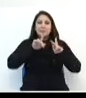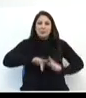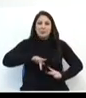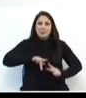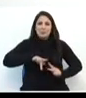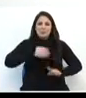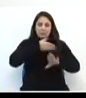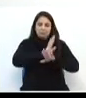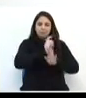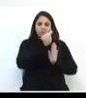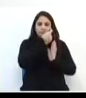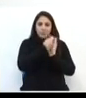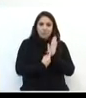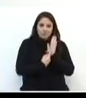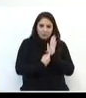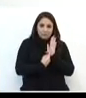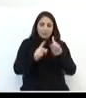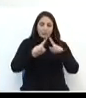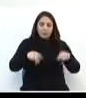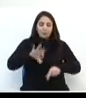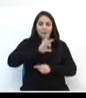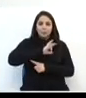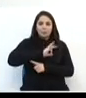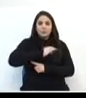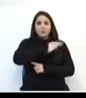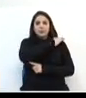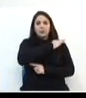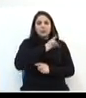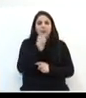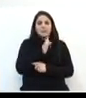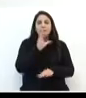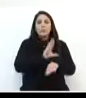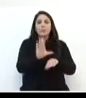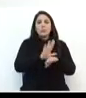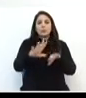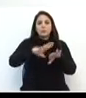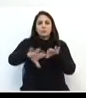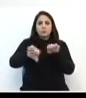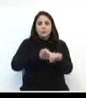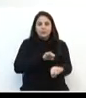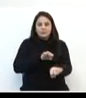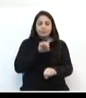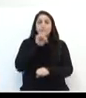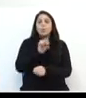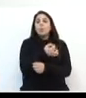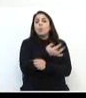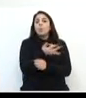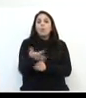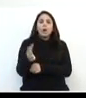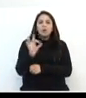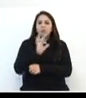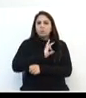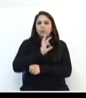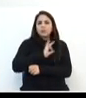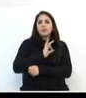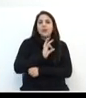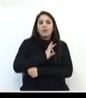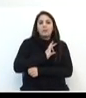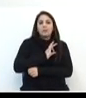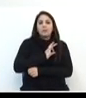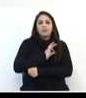de aprovados no concurso público para a Brigada Militar. Eles devem, então, passar por um curso de formação. Quantos